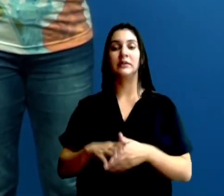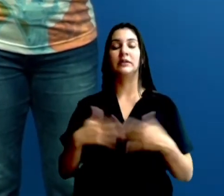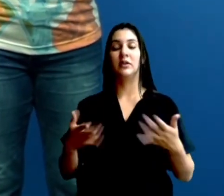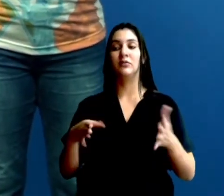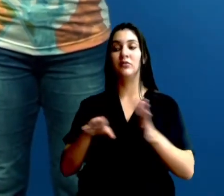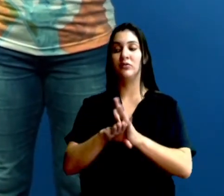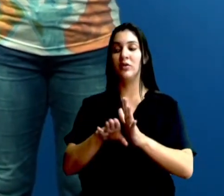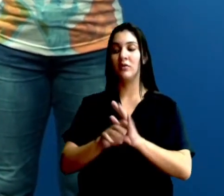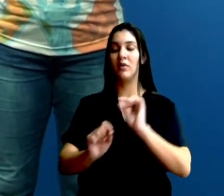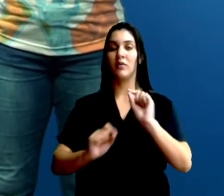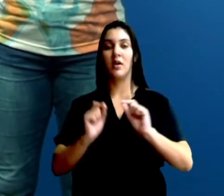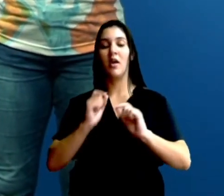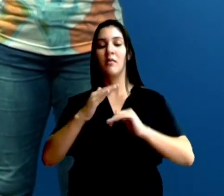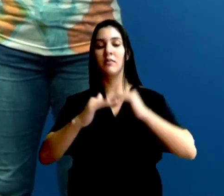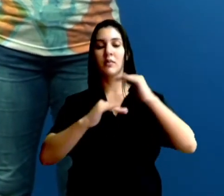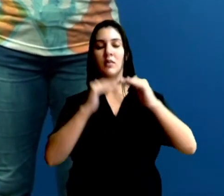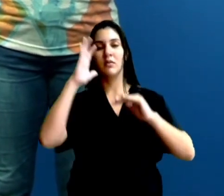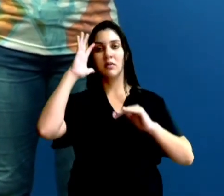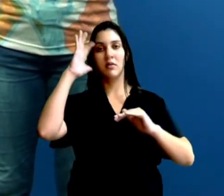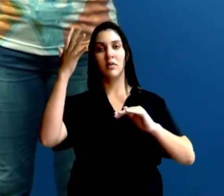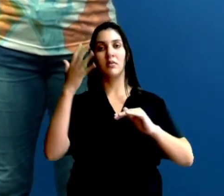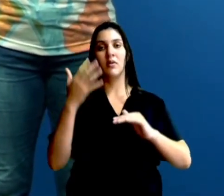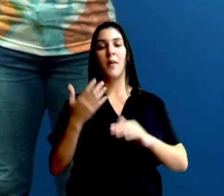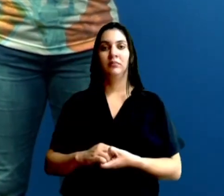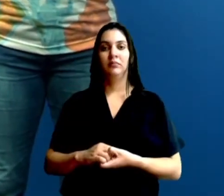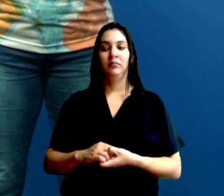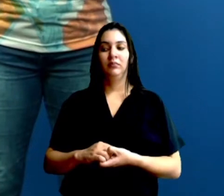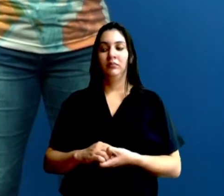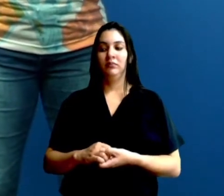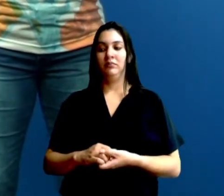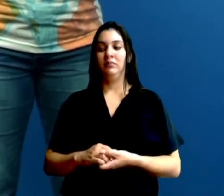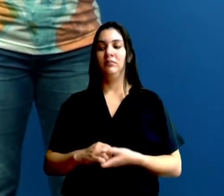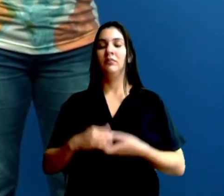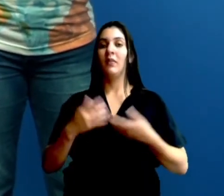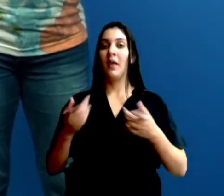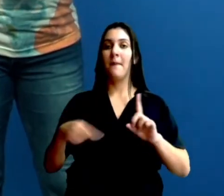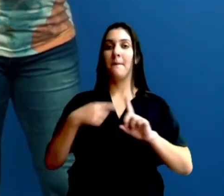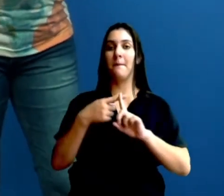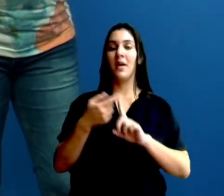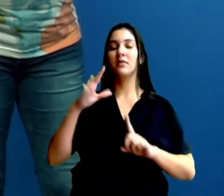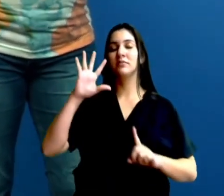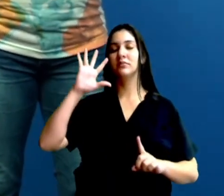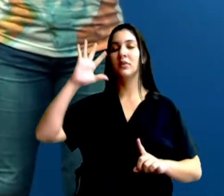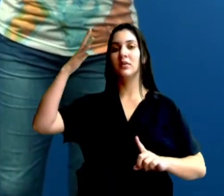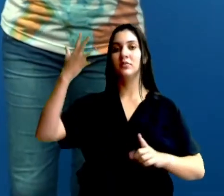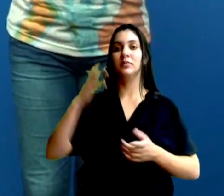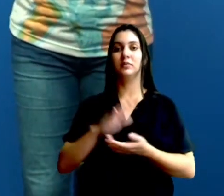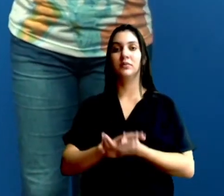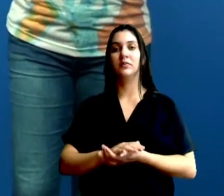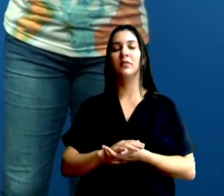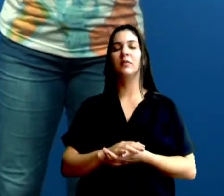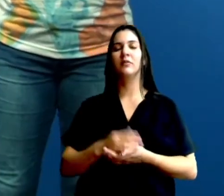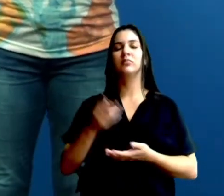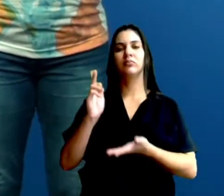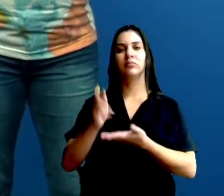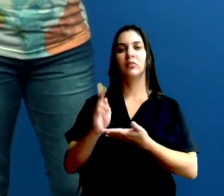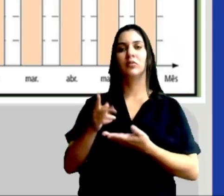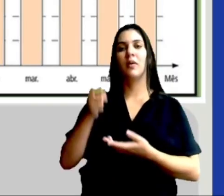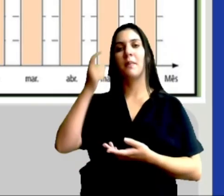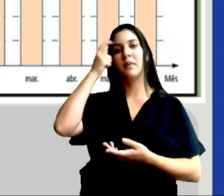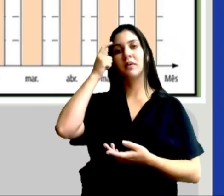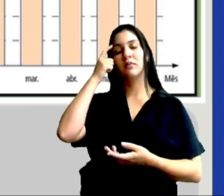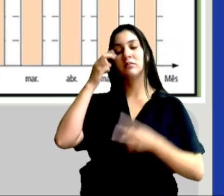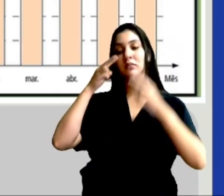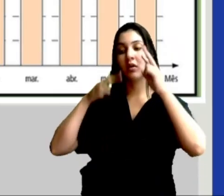gente chega aqui a um processo de resolução bem prático. Então, vamos a mais uma resolução. Vamos continuar